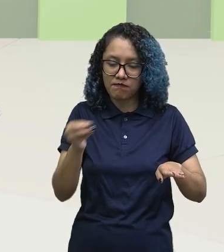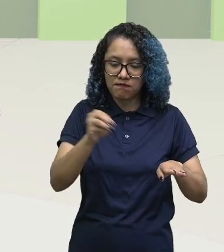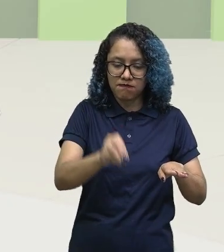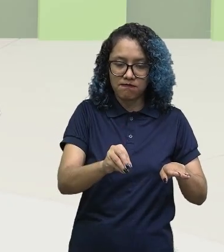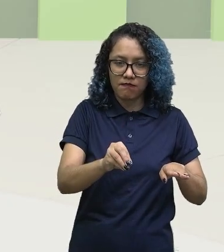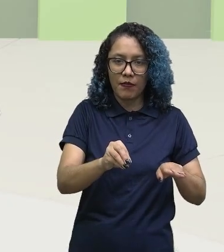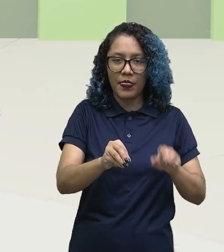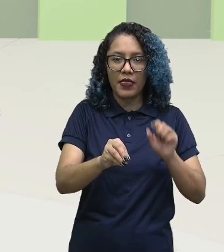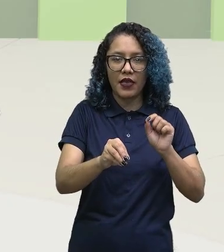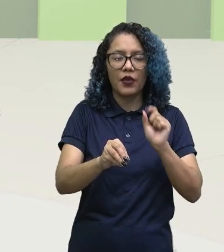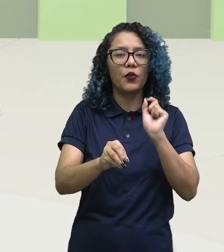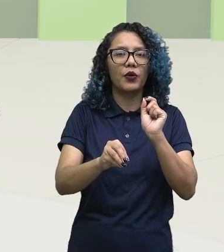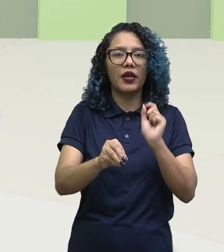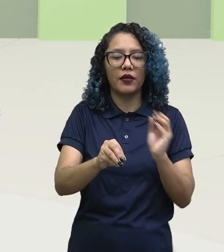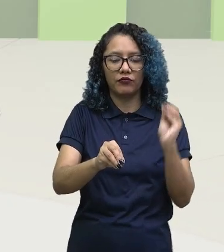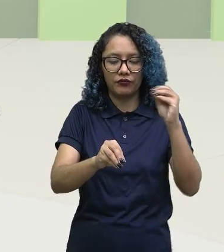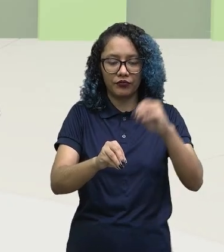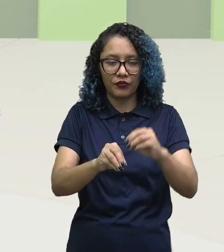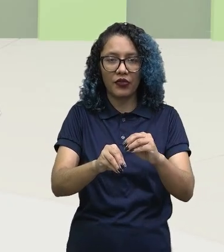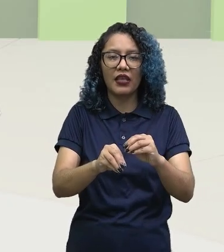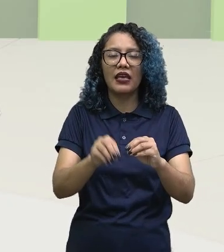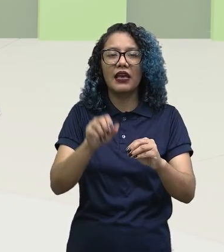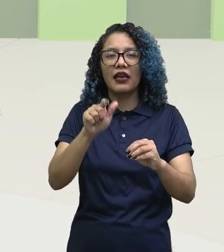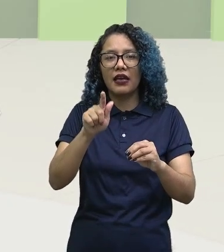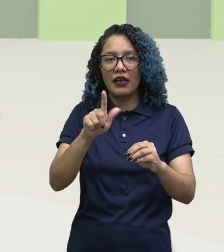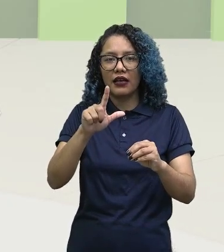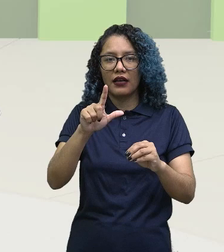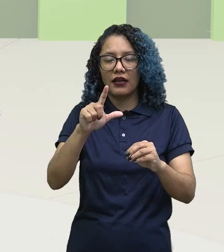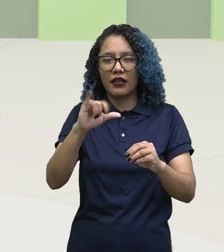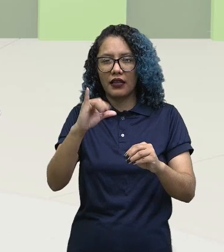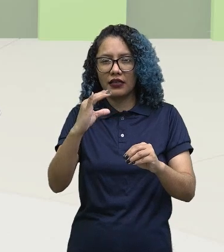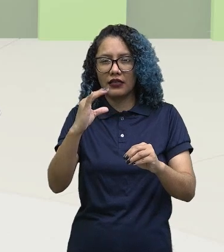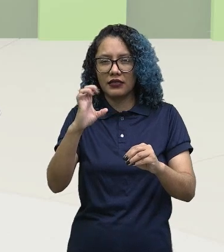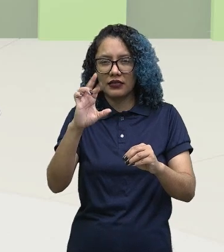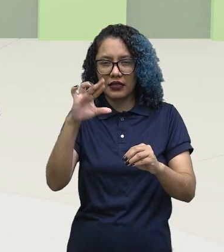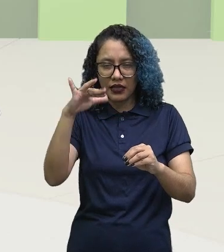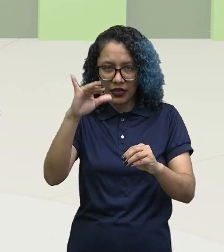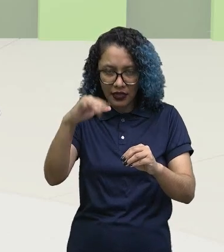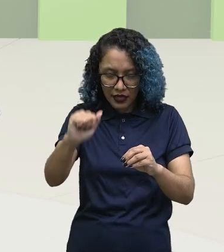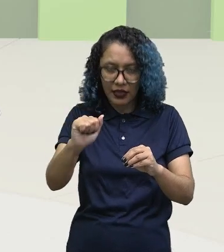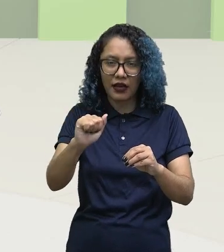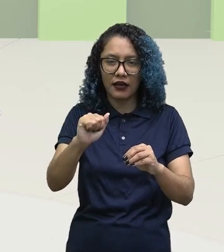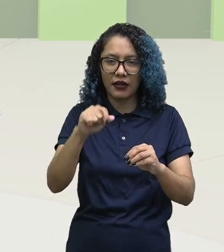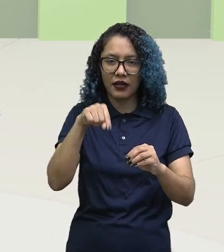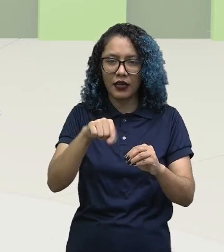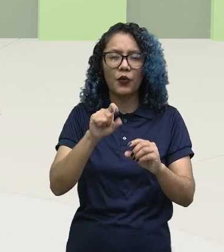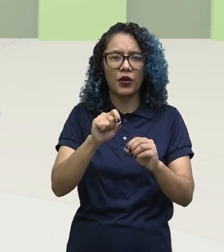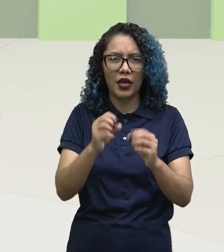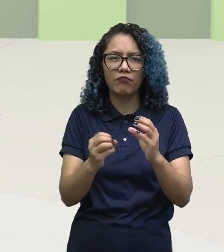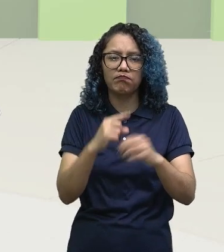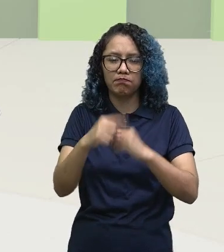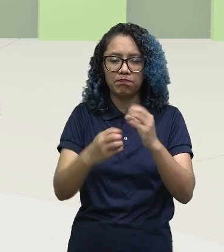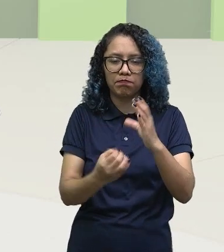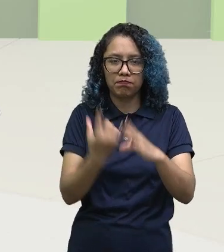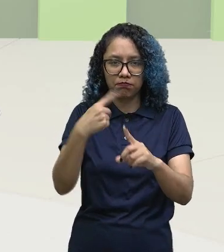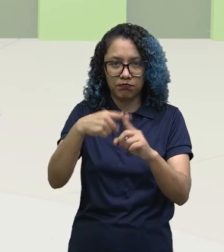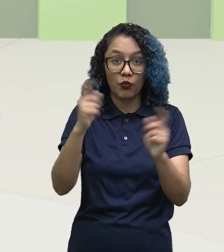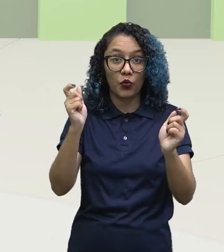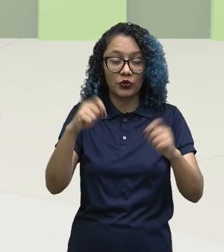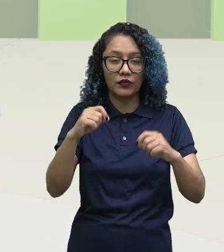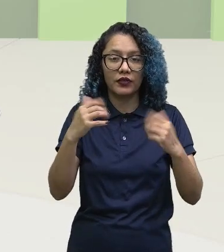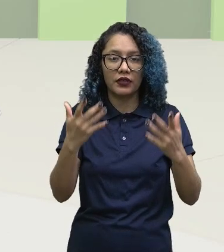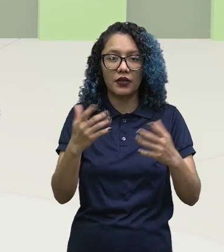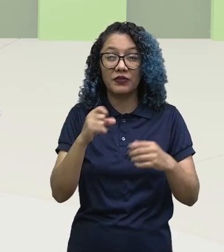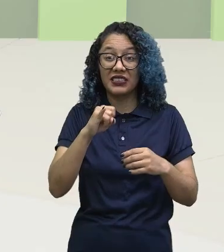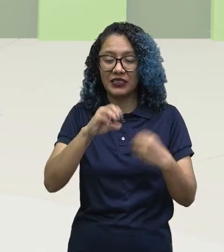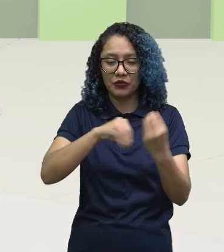coloca a glicerina. Depois de um tempo, o que vai acontecer? O peróxido, ele é muito oxidante. Em reação